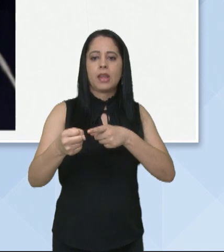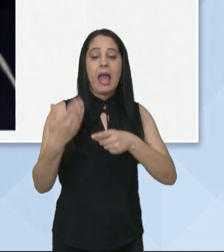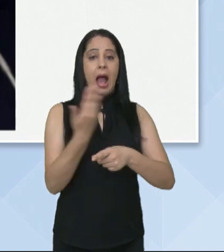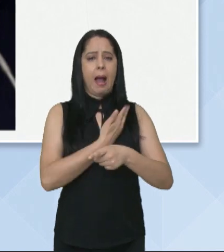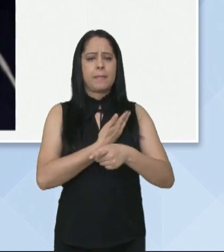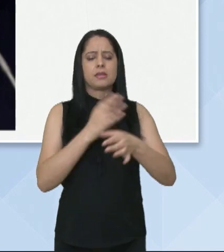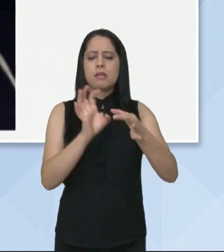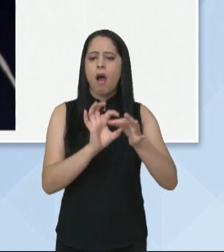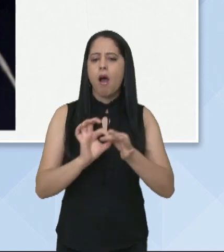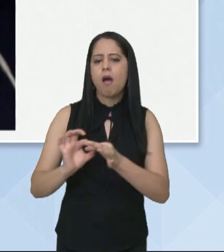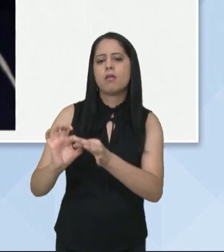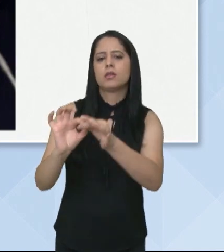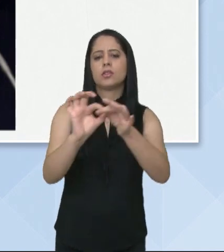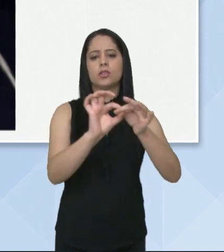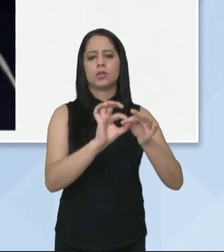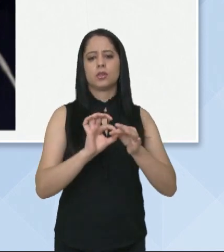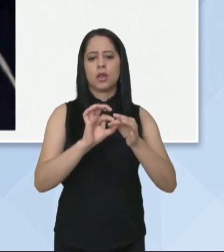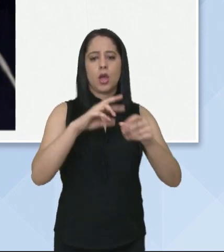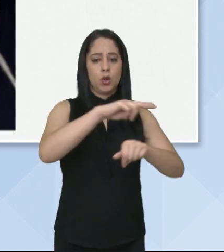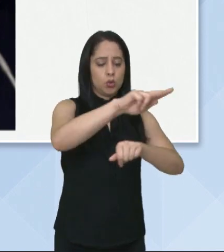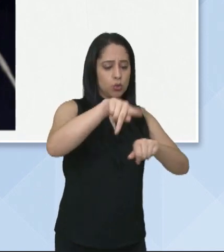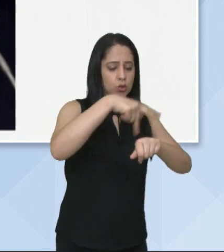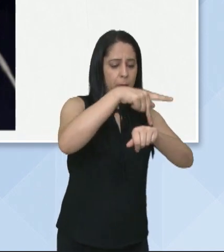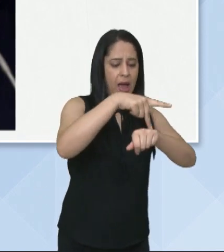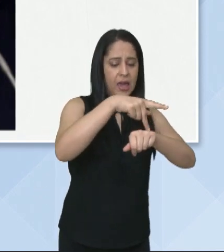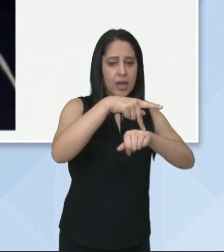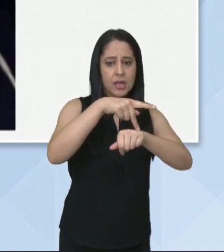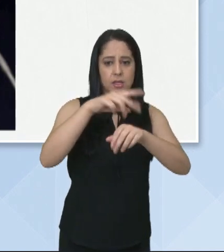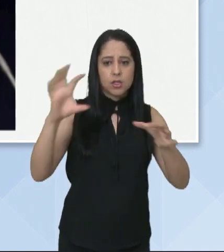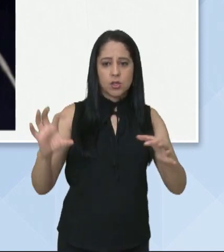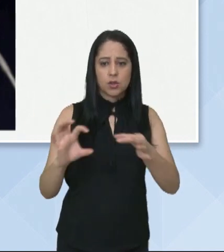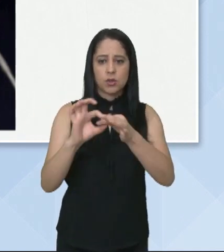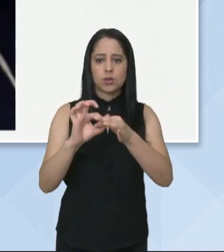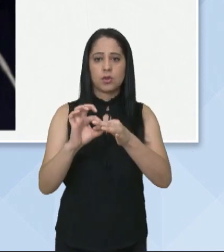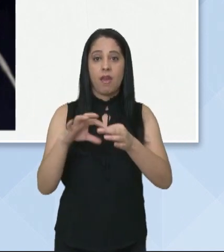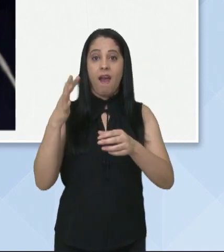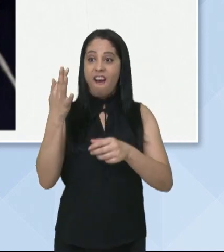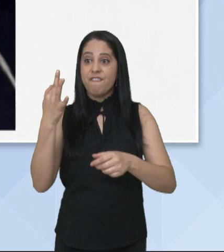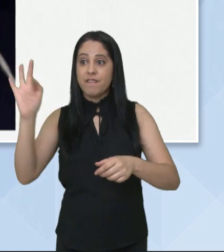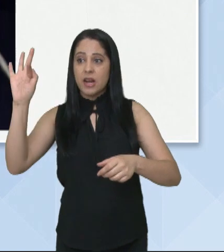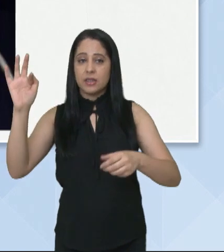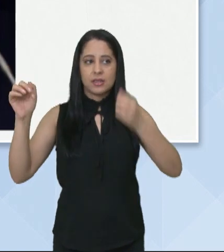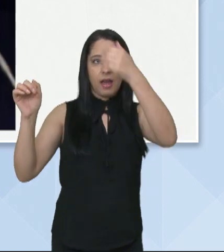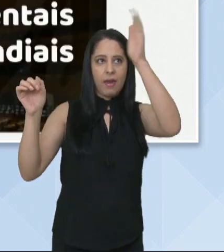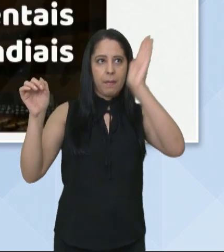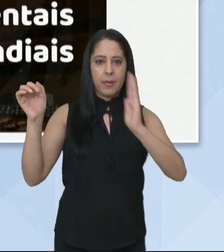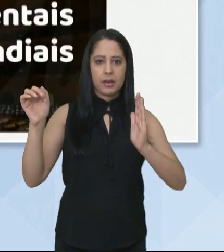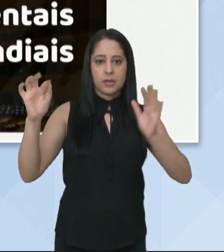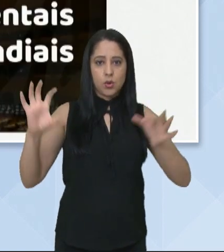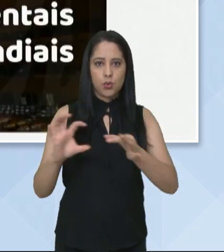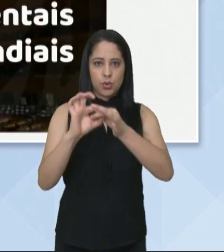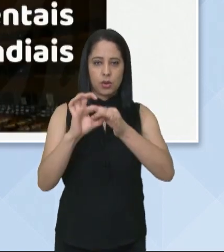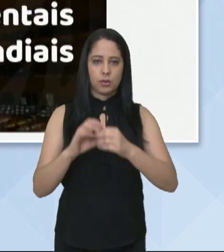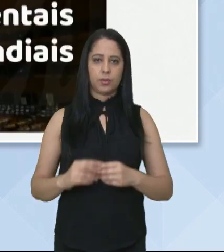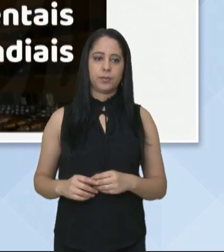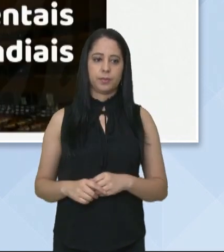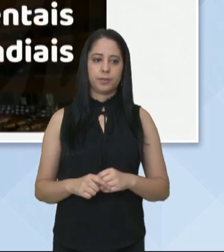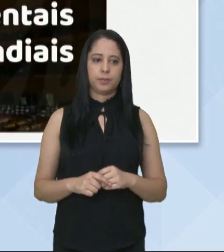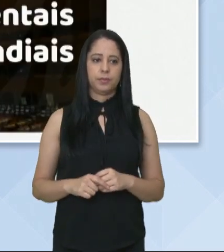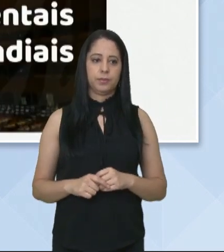de amizade entre os nossos países. Emmanuel Macron, presidente da França.